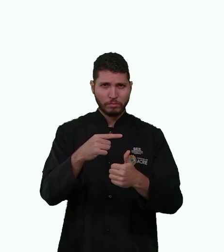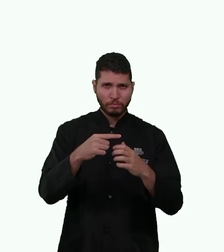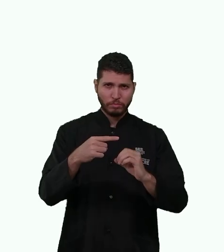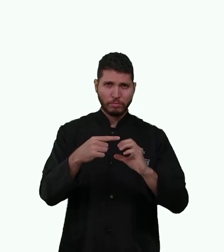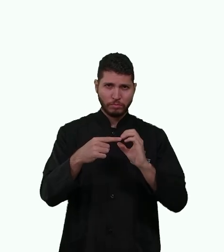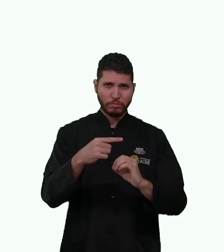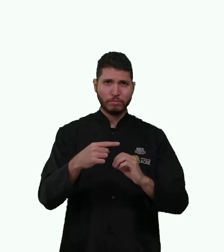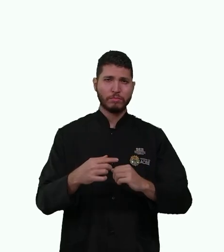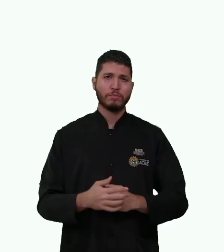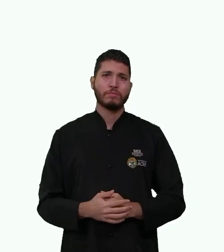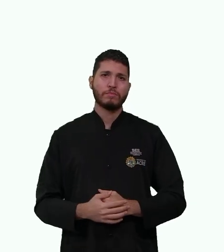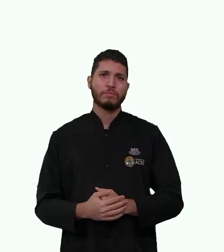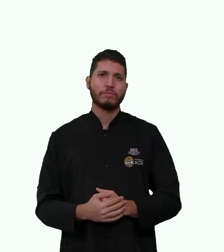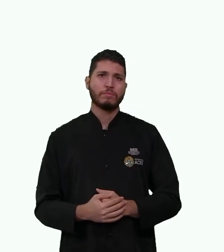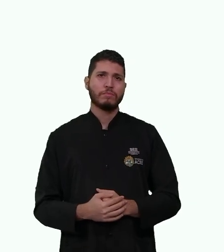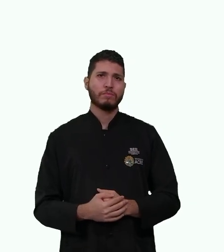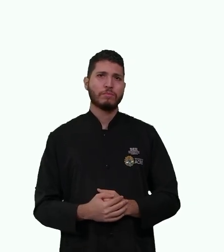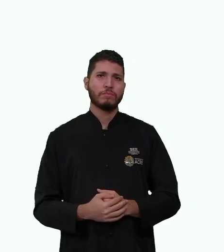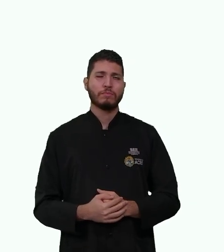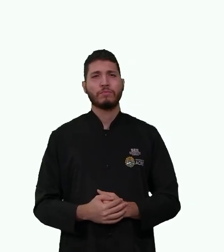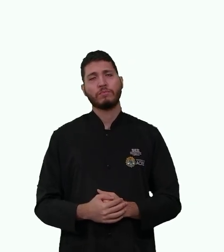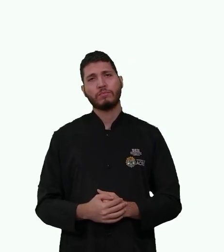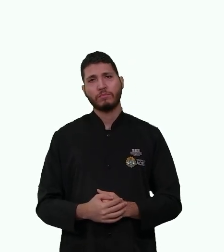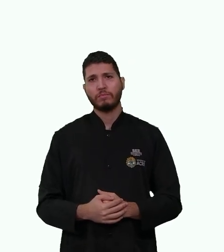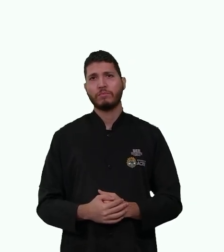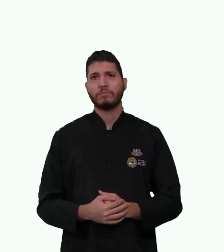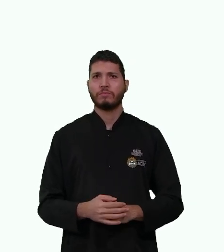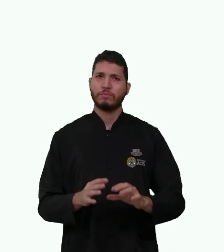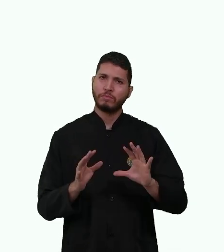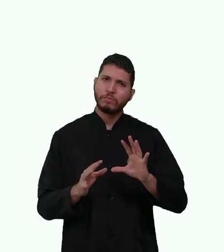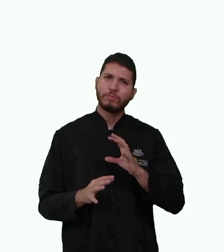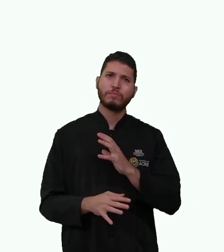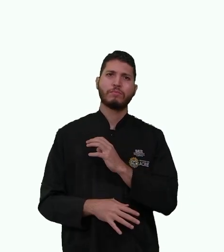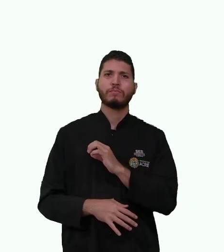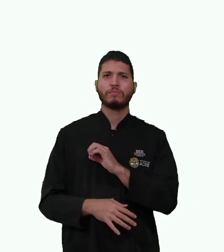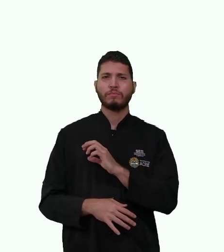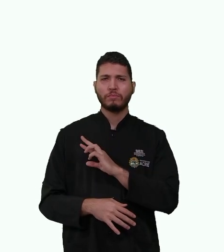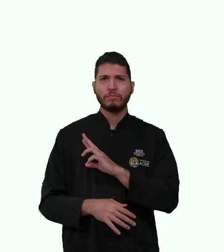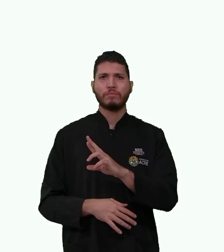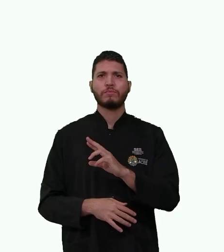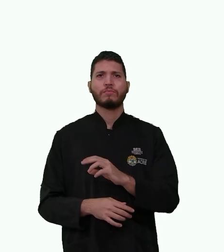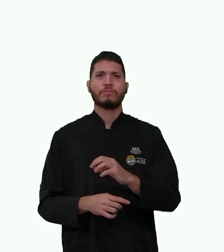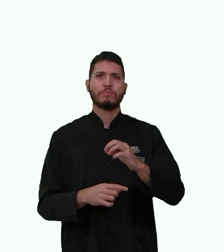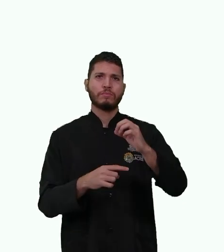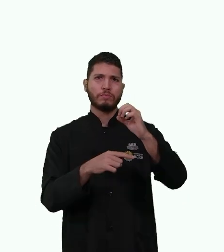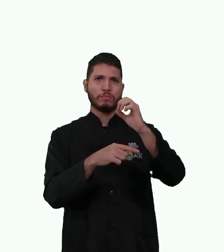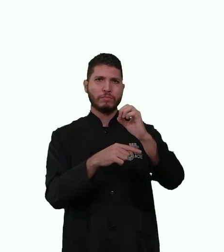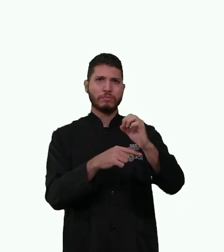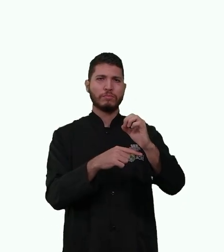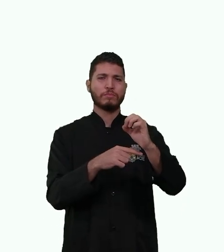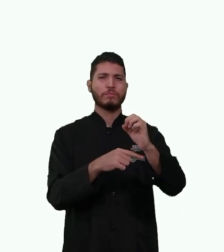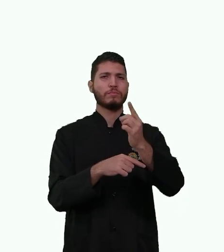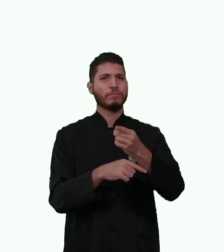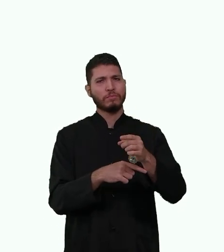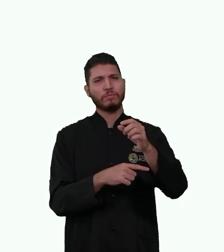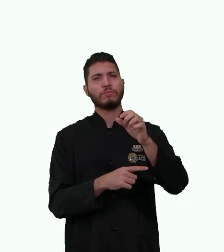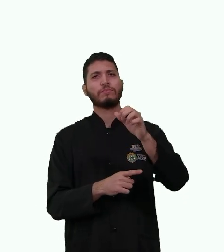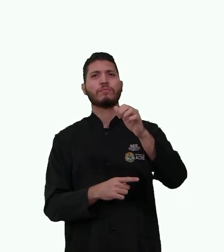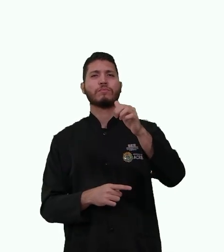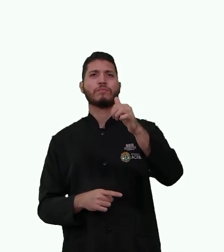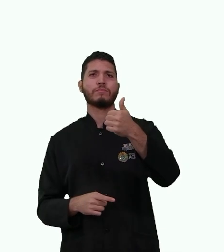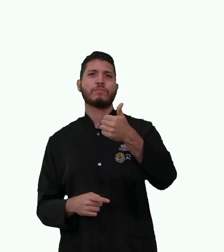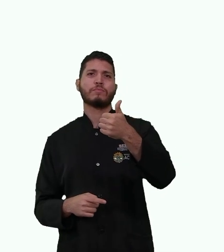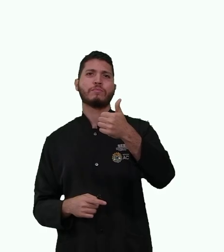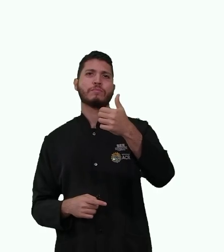a vírgula, então isso vai ser 0,10 ou ainda 0,1, tá bom? Então, o nosso aumento de 10%